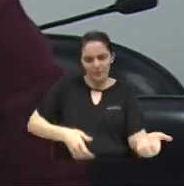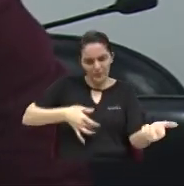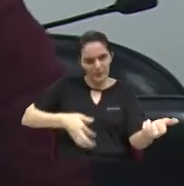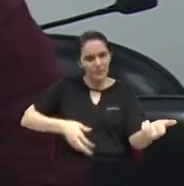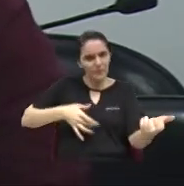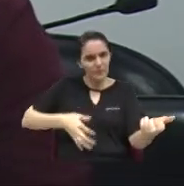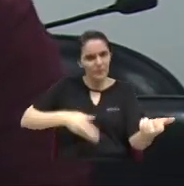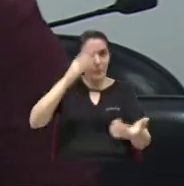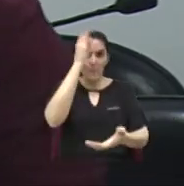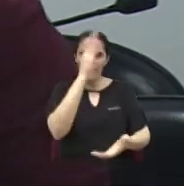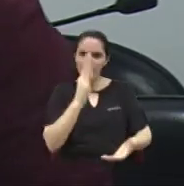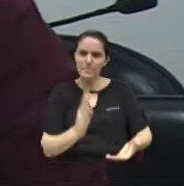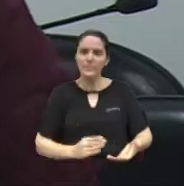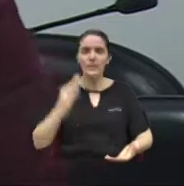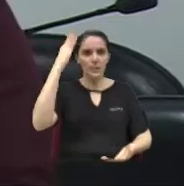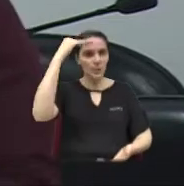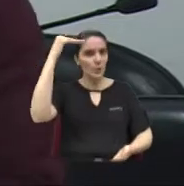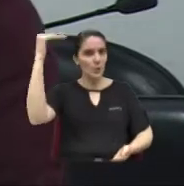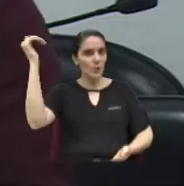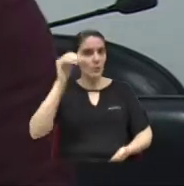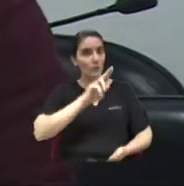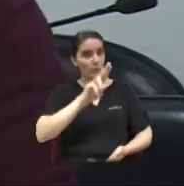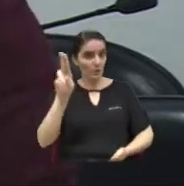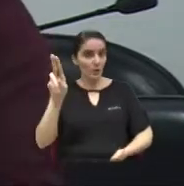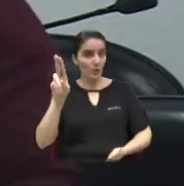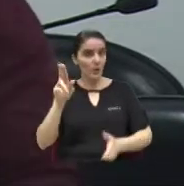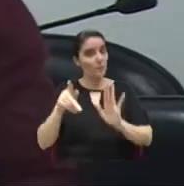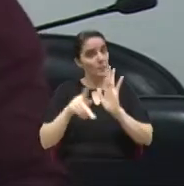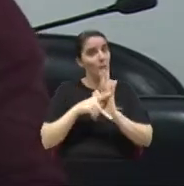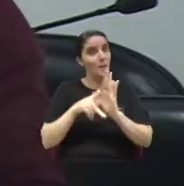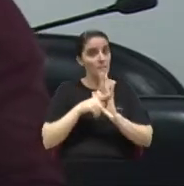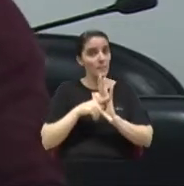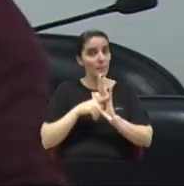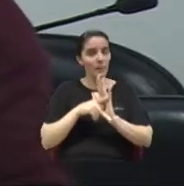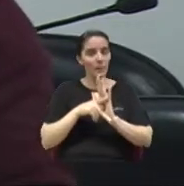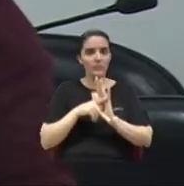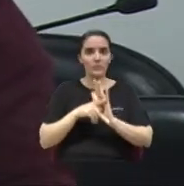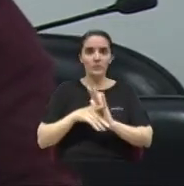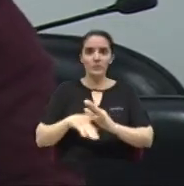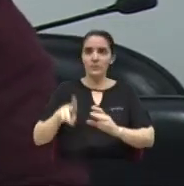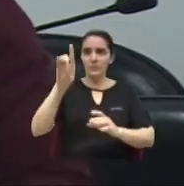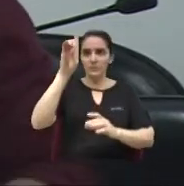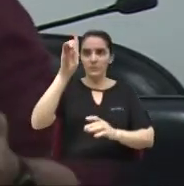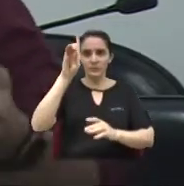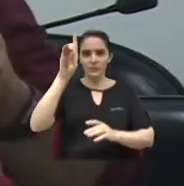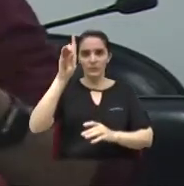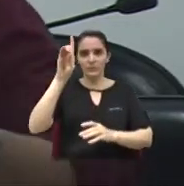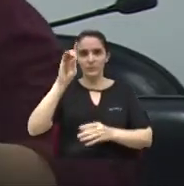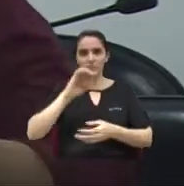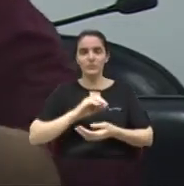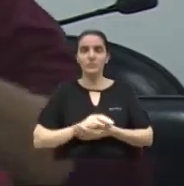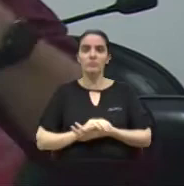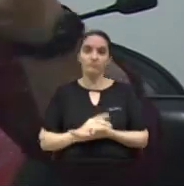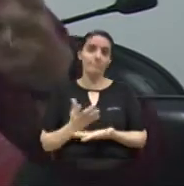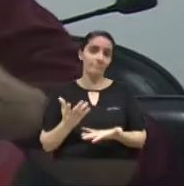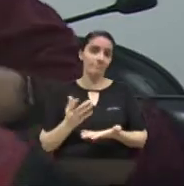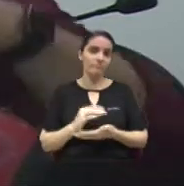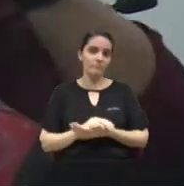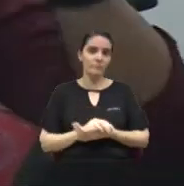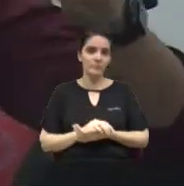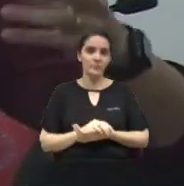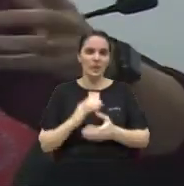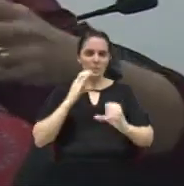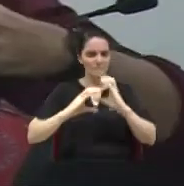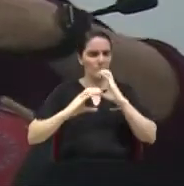Brasil, considerado o maior guitarrista do Brasil, ele é do gênero gospel, Juninho Afran, né, que eu vou